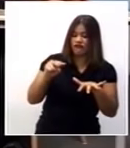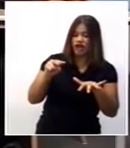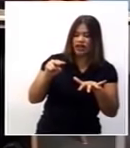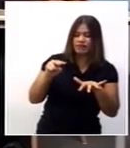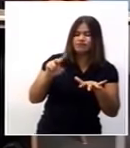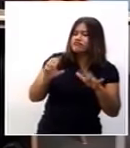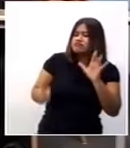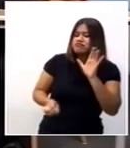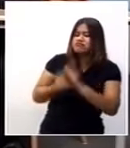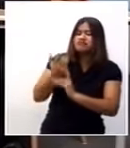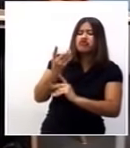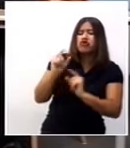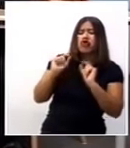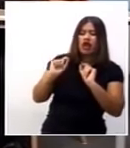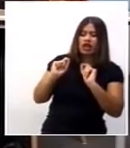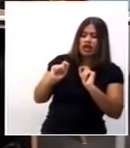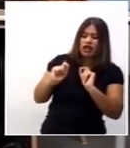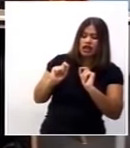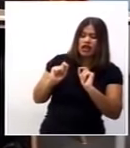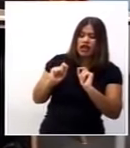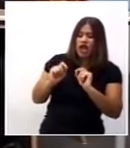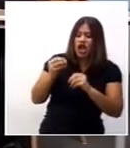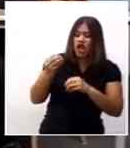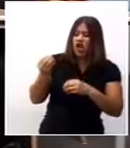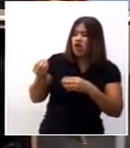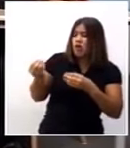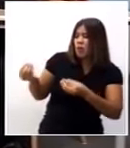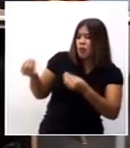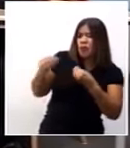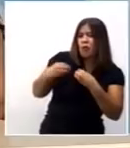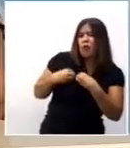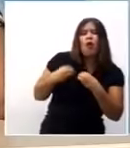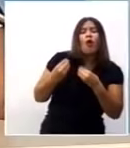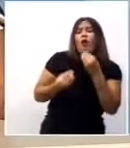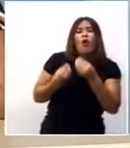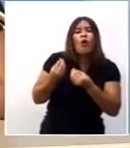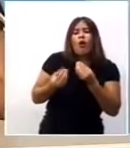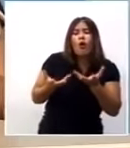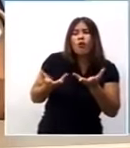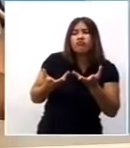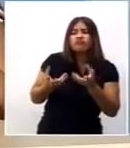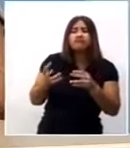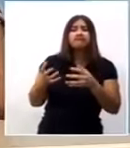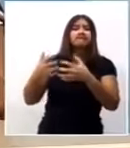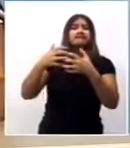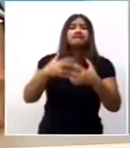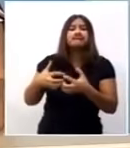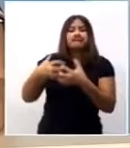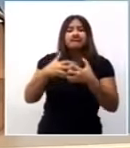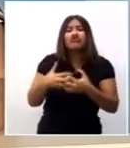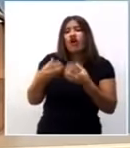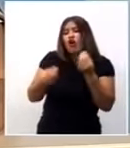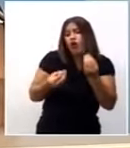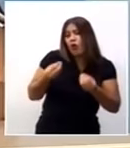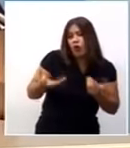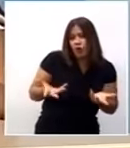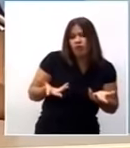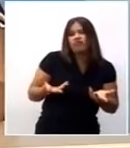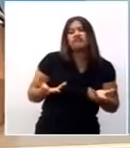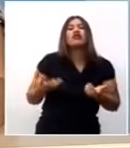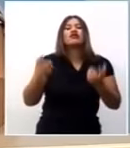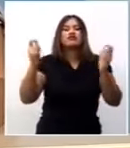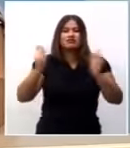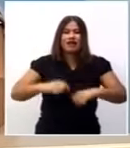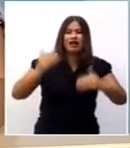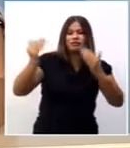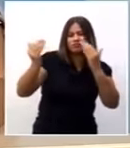ele veio? Como será que ele funciona? Tudo isso são perguntas que o historiador faz sobre essa fonte, para